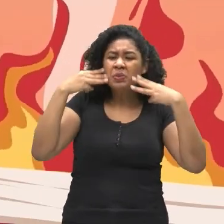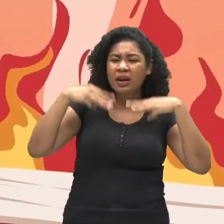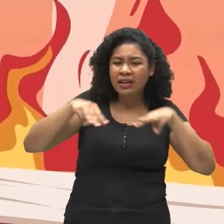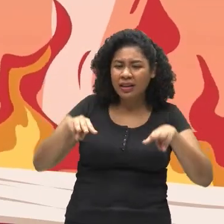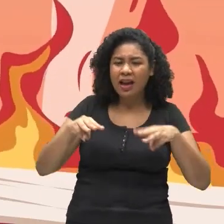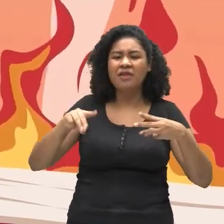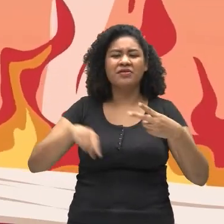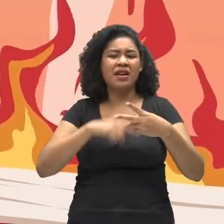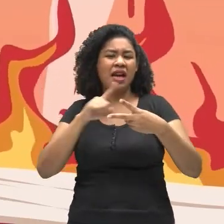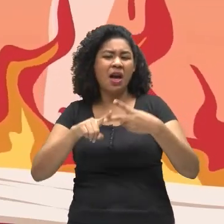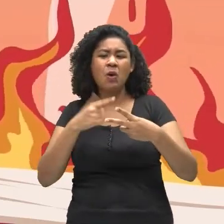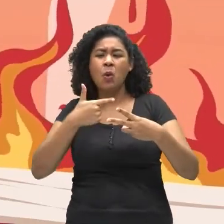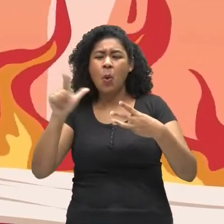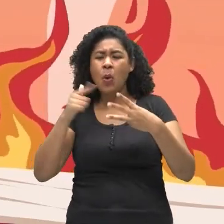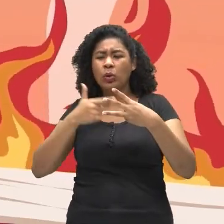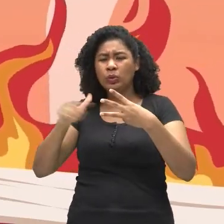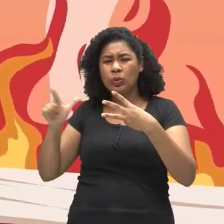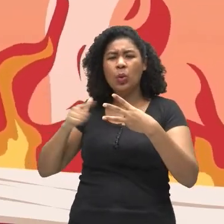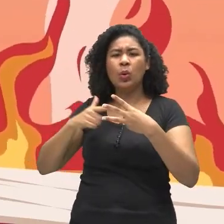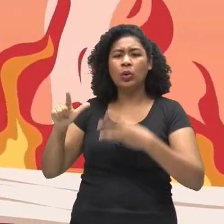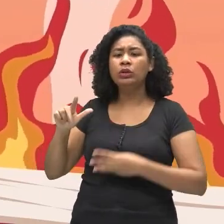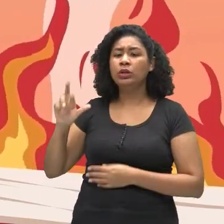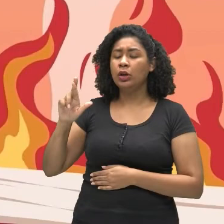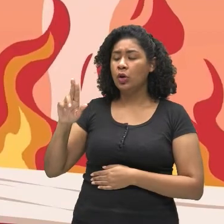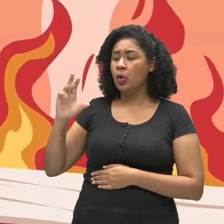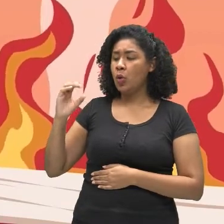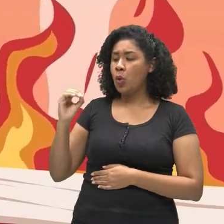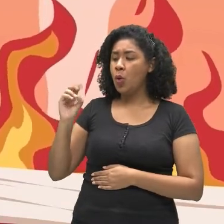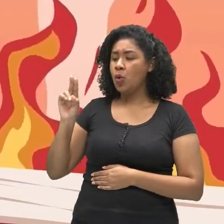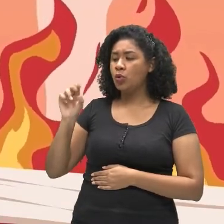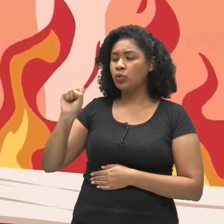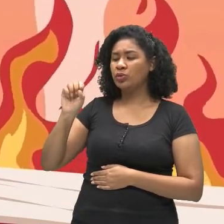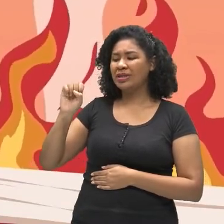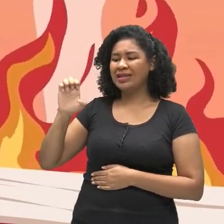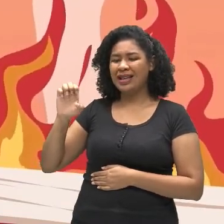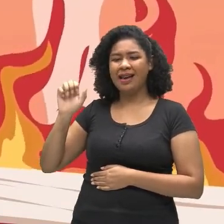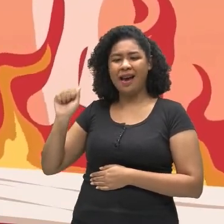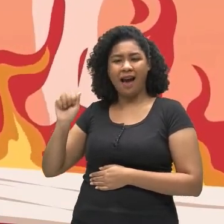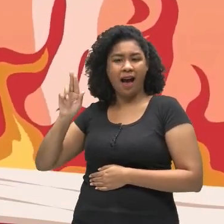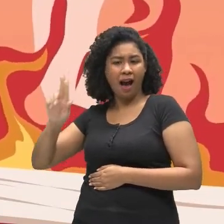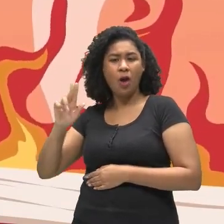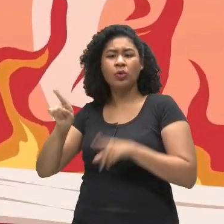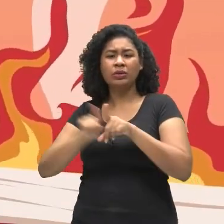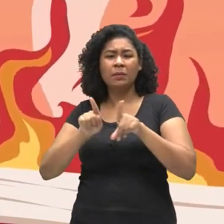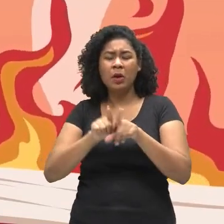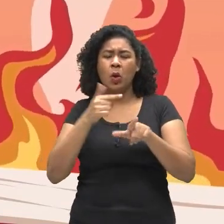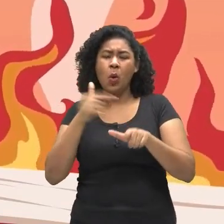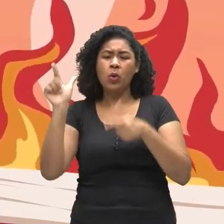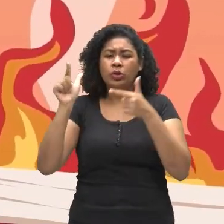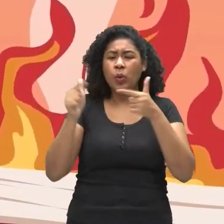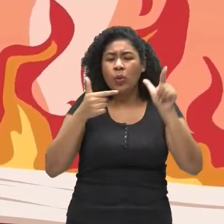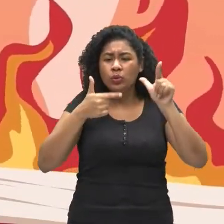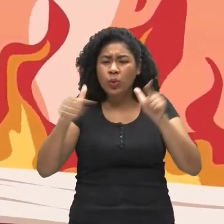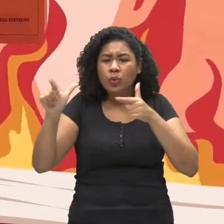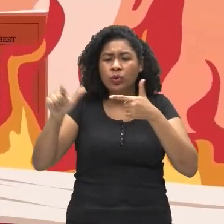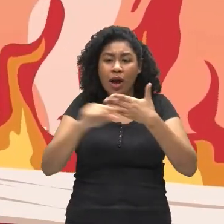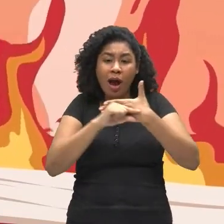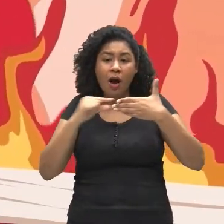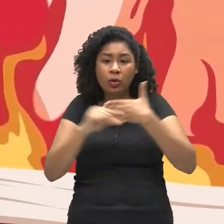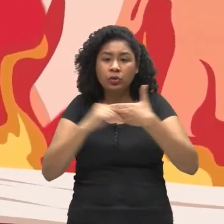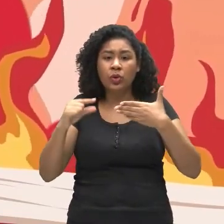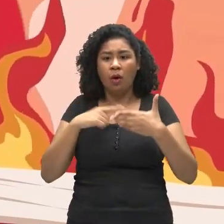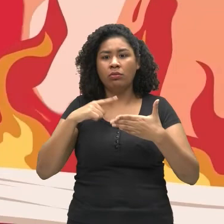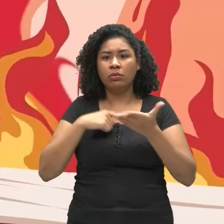Galileu, Kepler, Bacon, Rousseau, Darwin, entre outros, tiveram seus livros listados para que